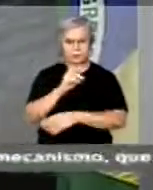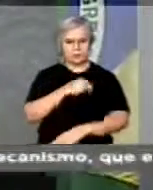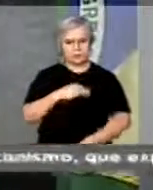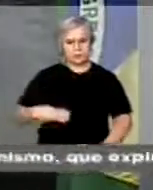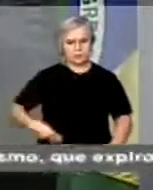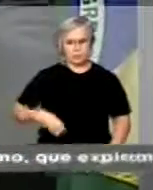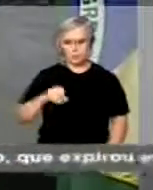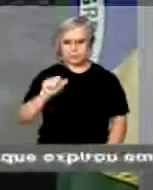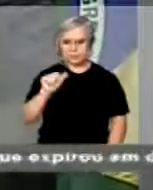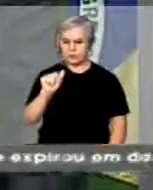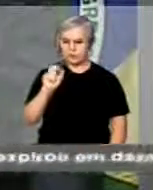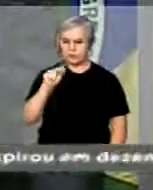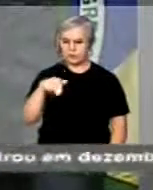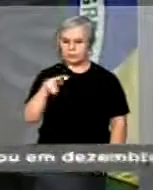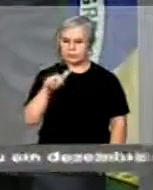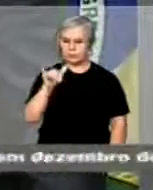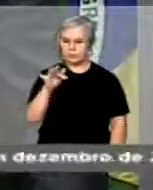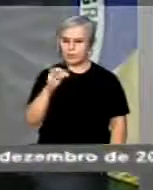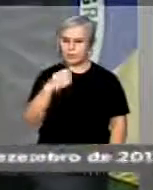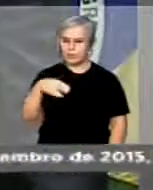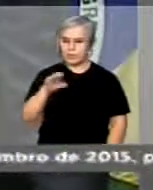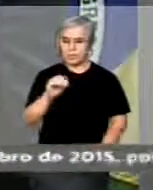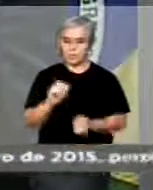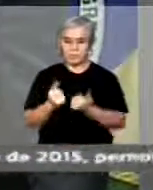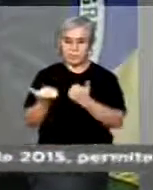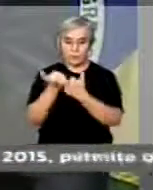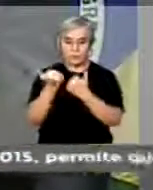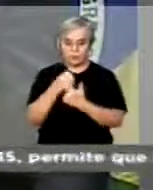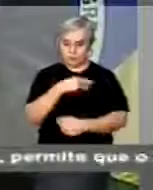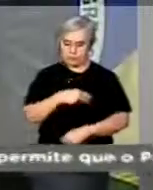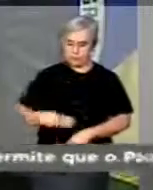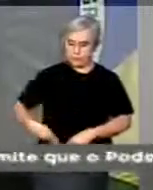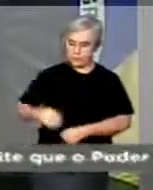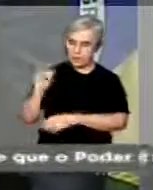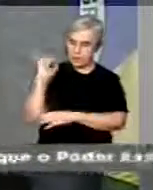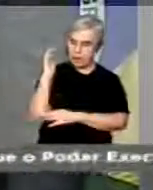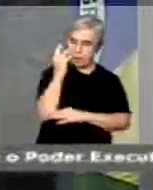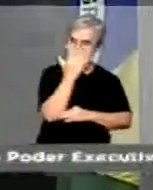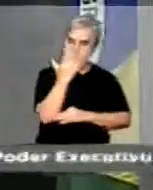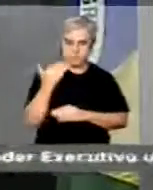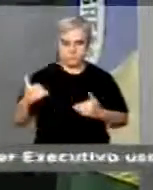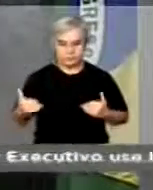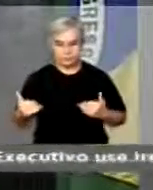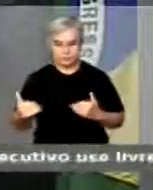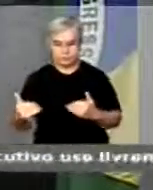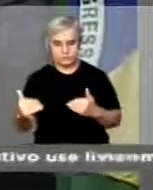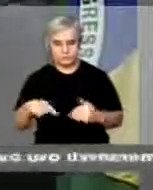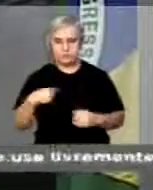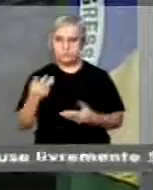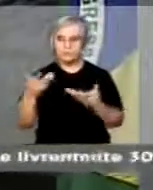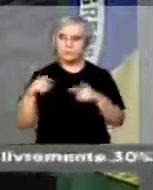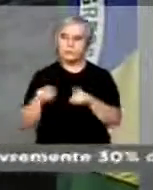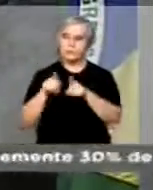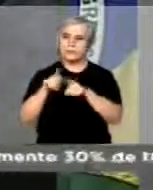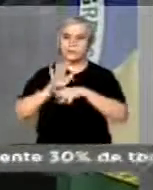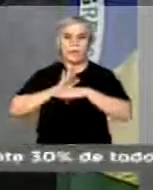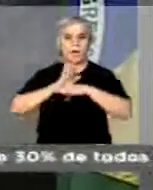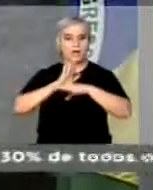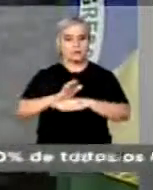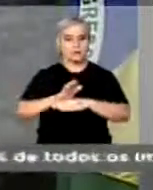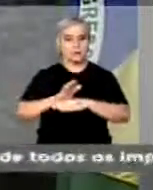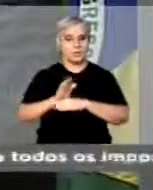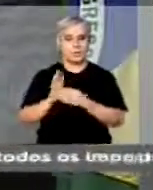Filho à frente do Ministério de Meio Ambiente, nós queremos também contribuir